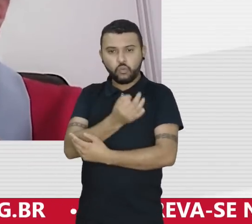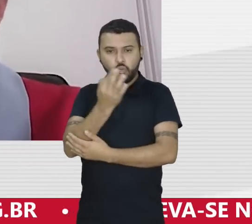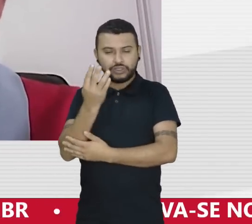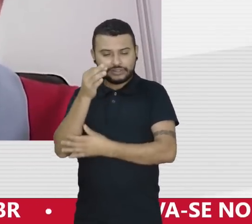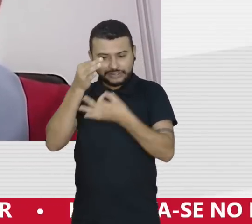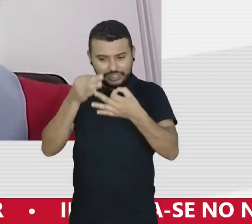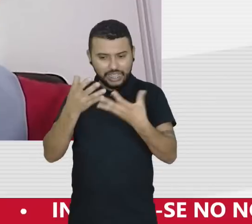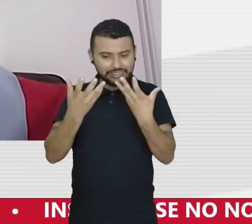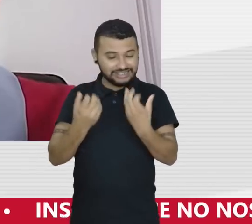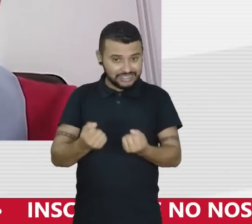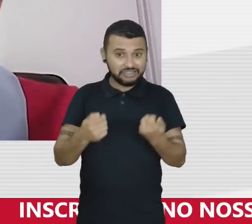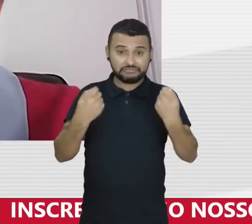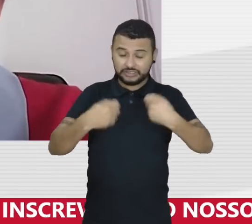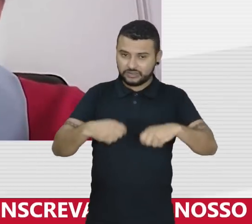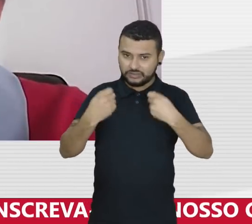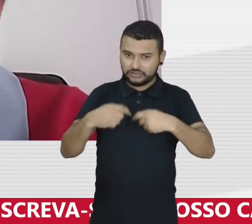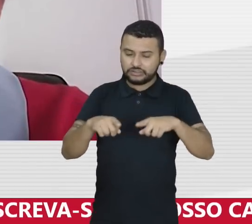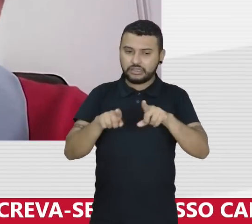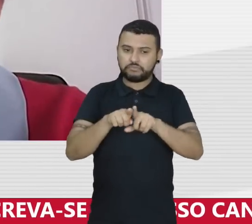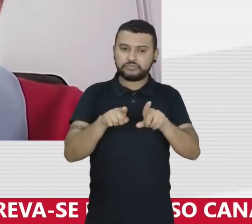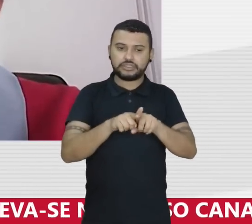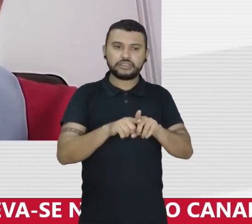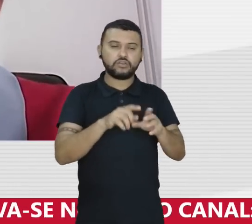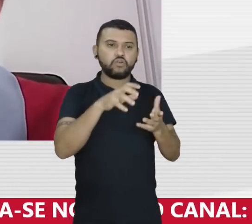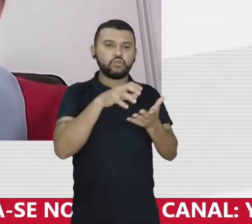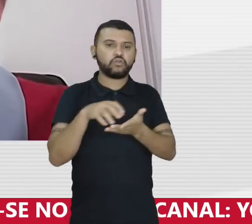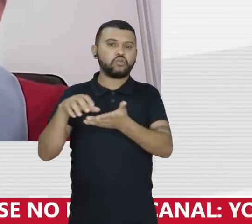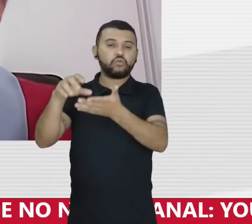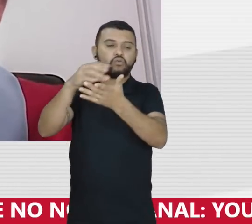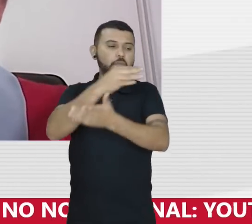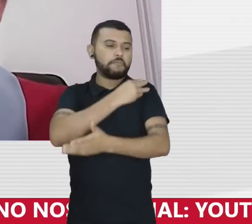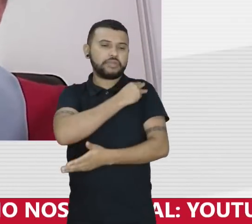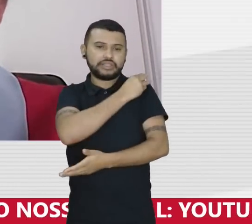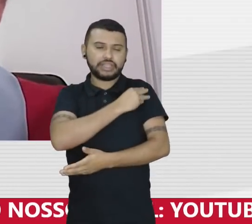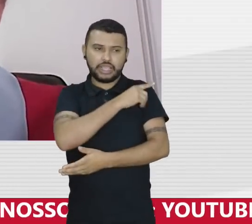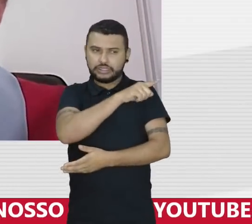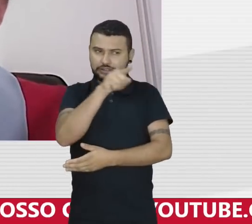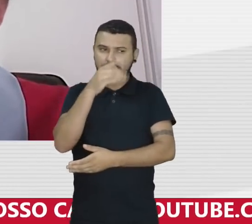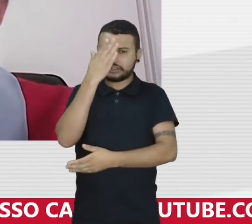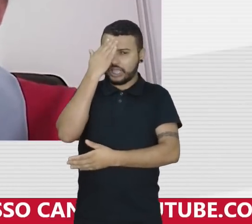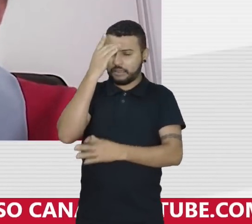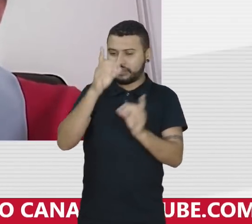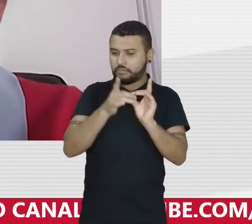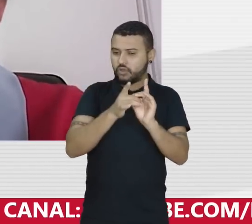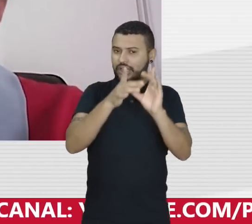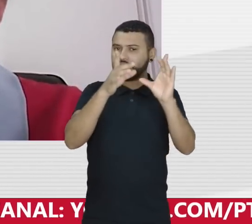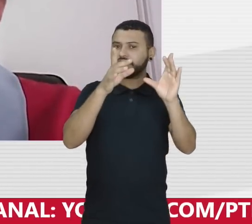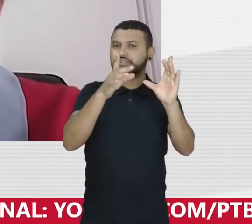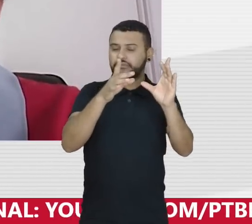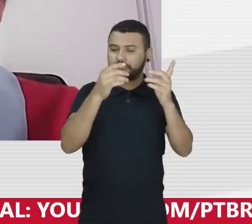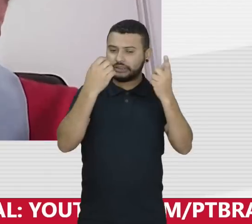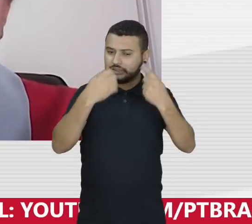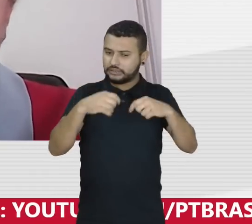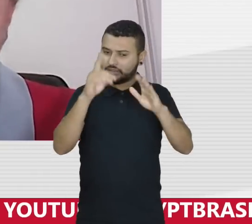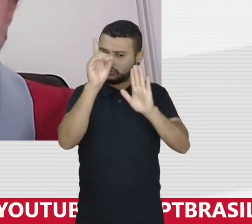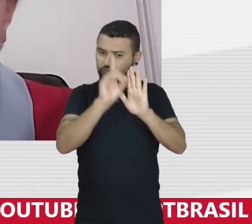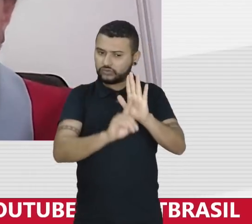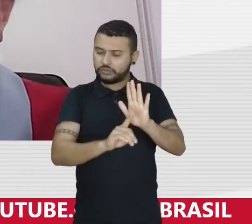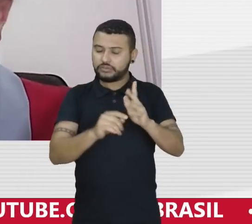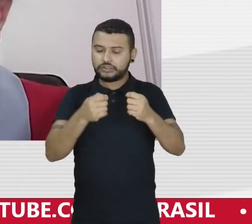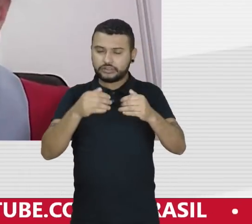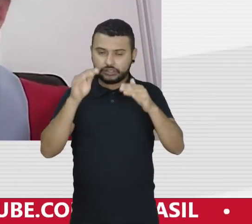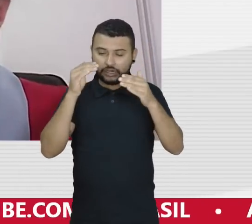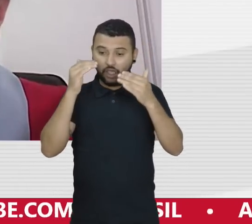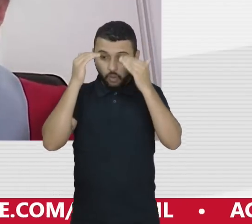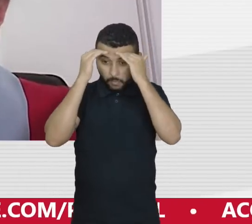procurem, né, principalmente os comandantes da ativa, que sabem que num Estado democrático de direito terão que bater continência